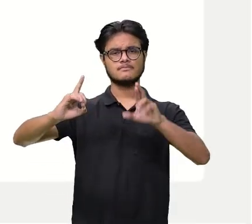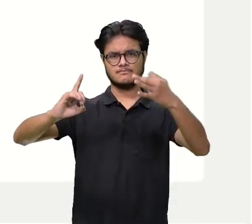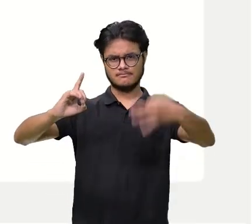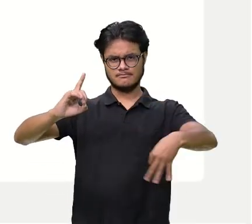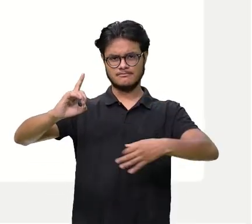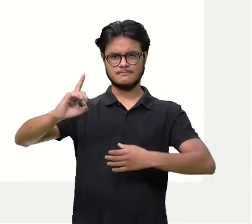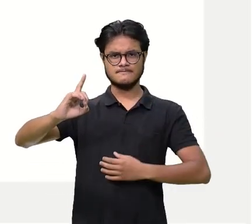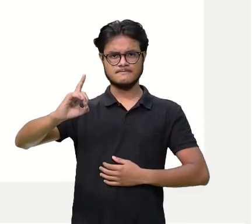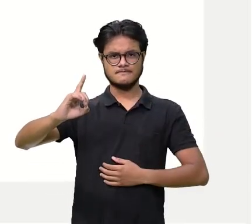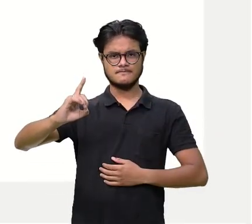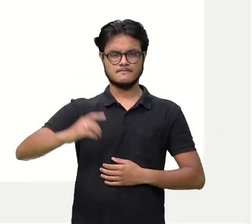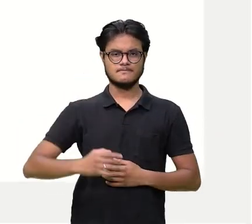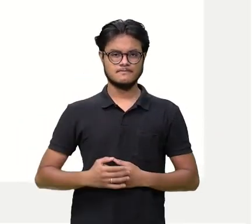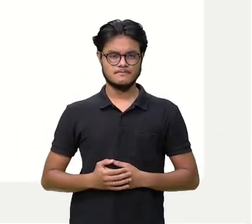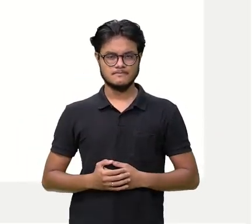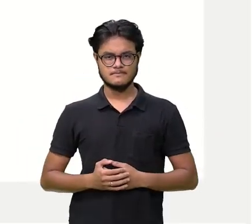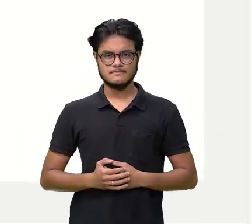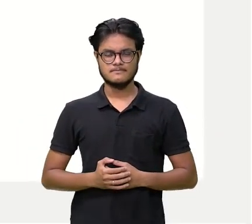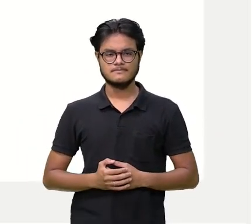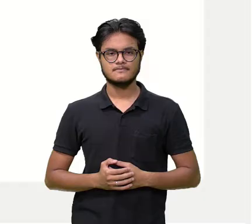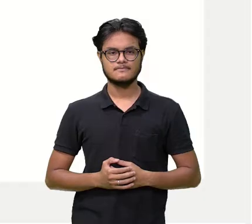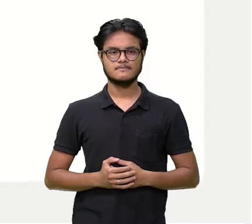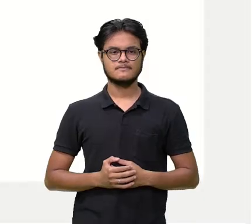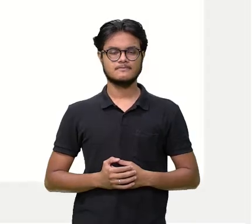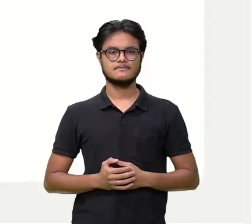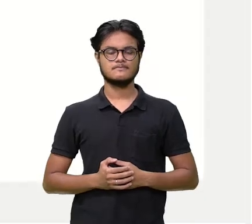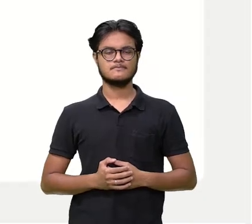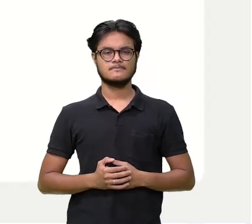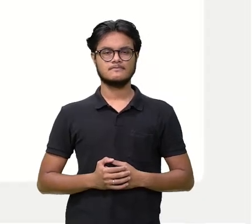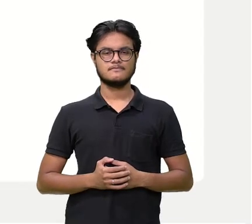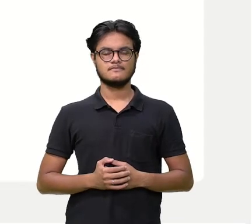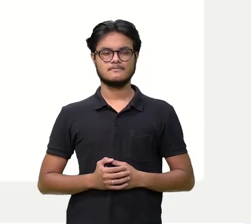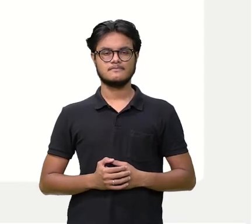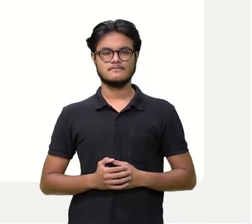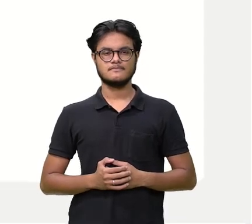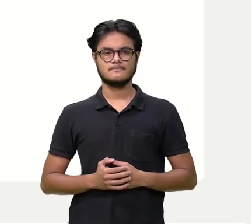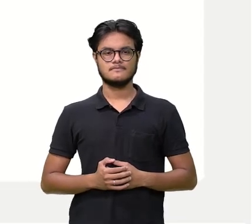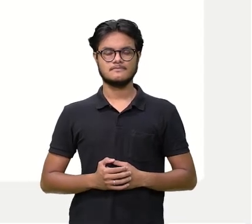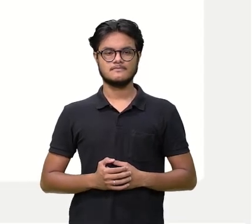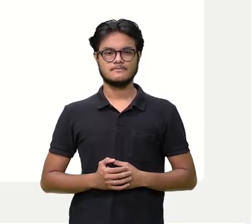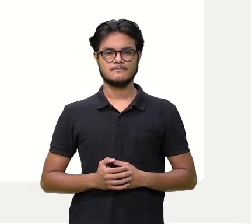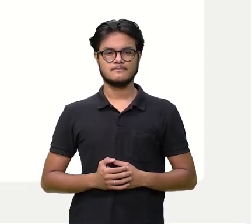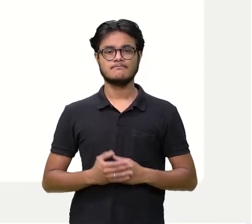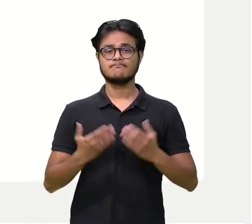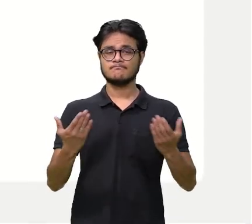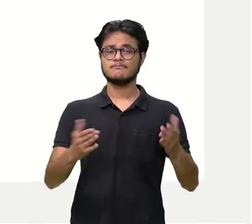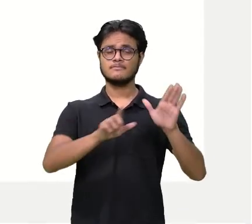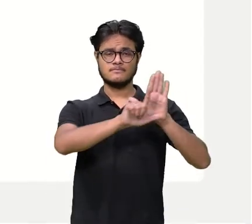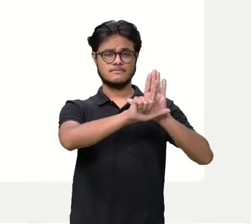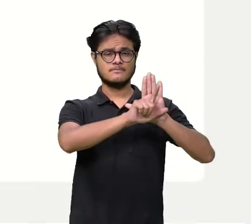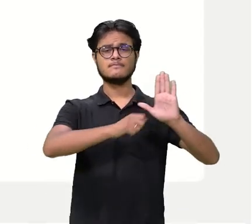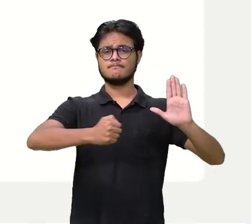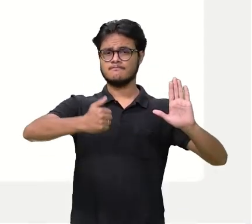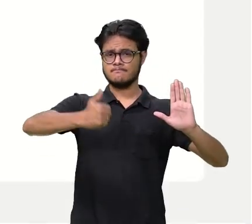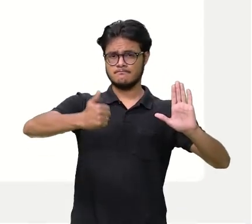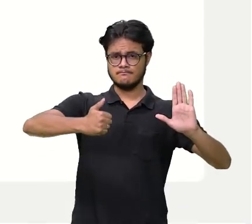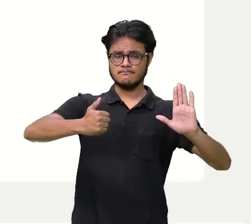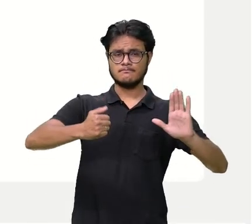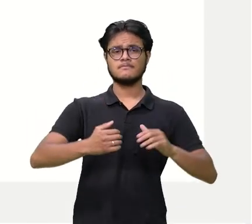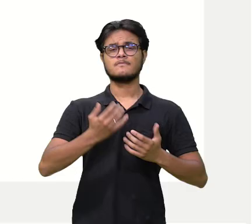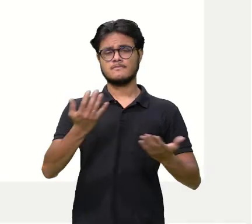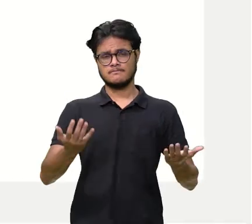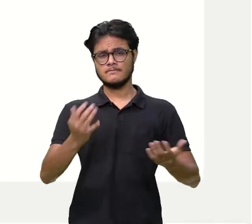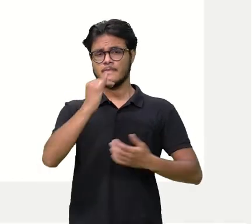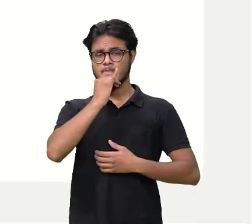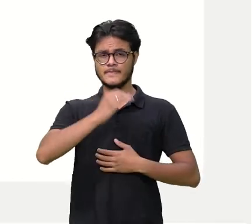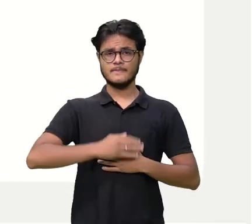D. Ok? Então o Sol deve ocupar a posição P. De acordo com a primeira lei de Kepler, a trajetória de um planeta